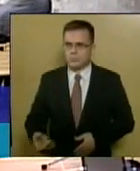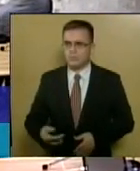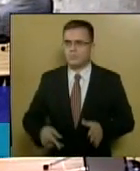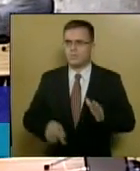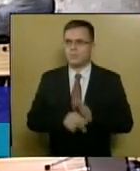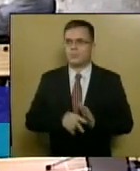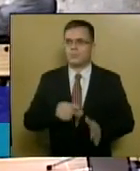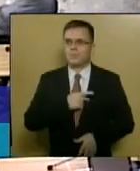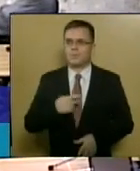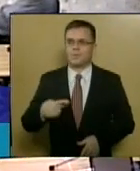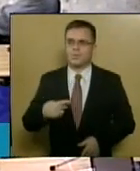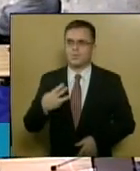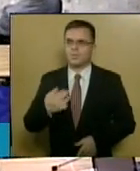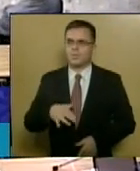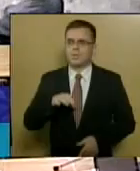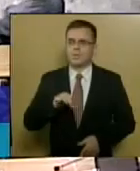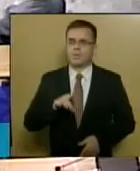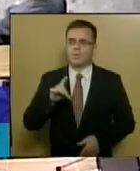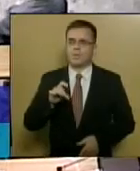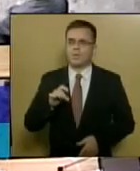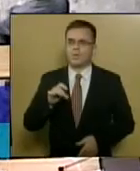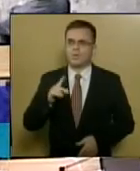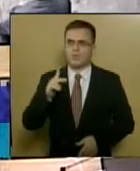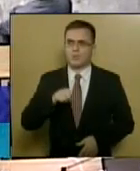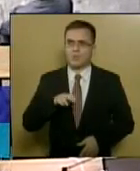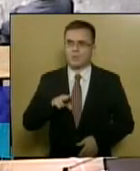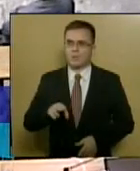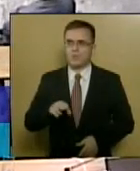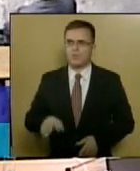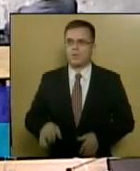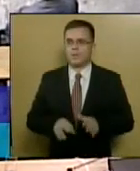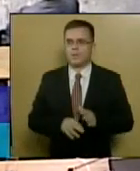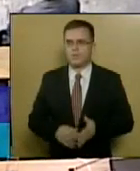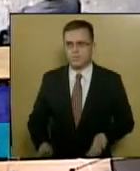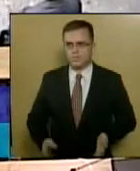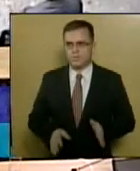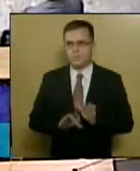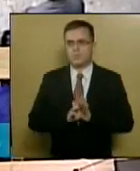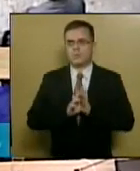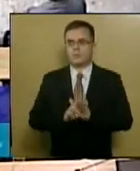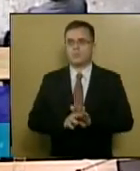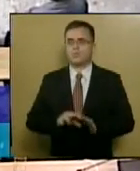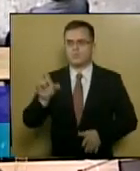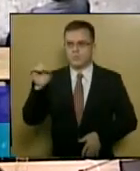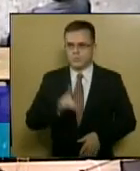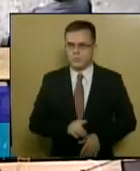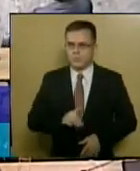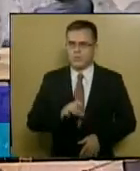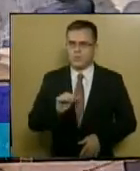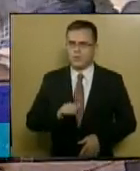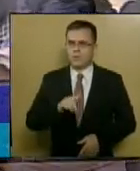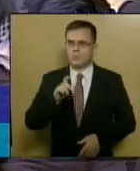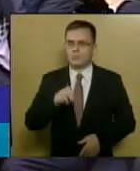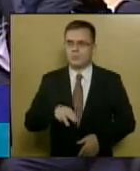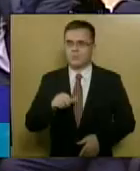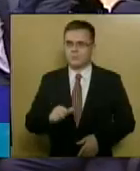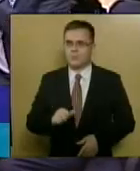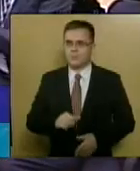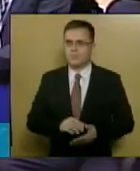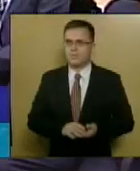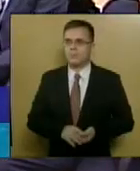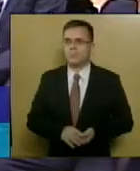pastor Mardoqueu, representando aqui, aliás, representando o diretor-presidente da ADEMA,